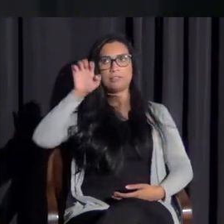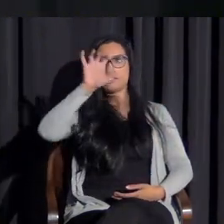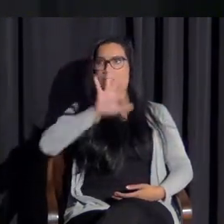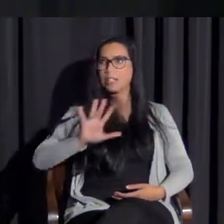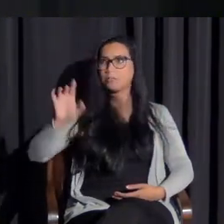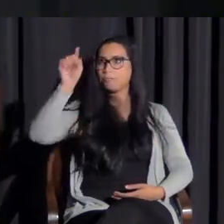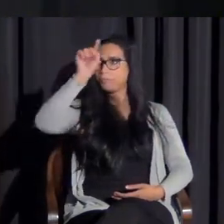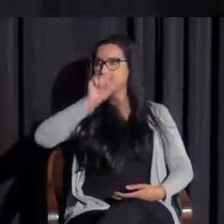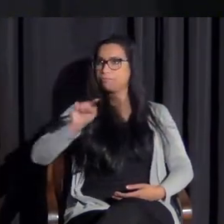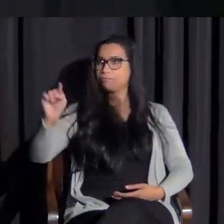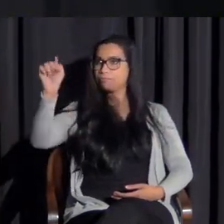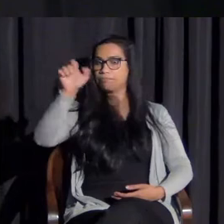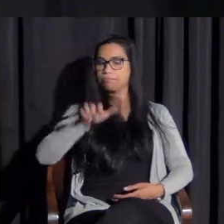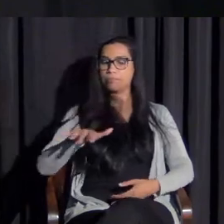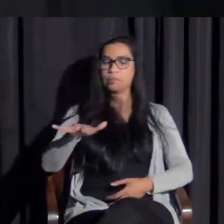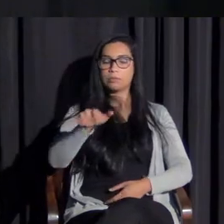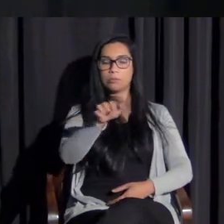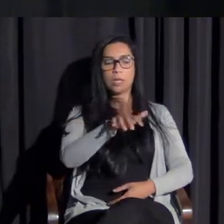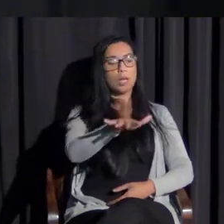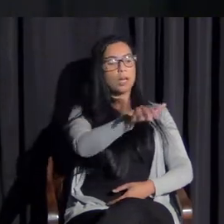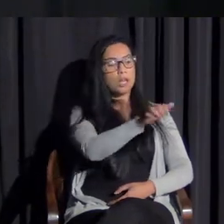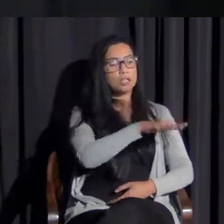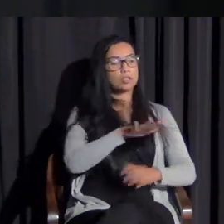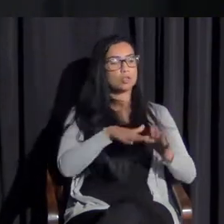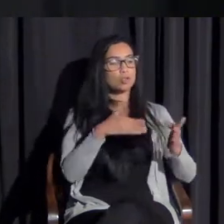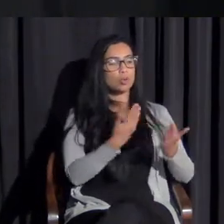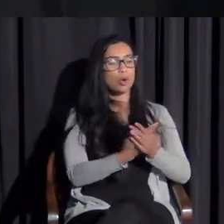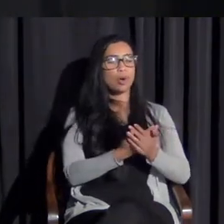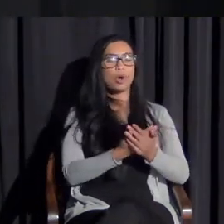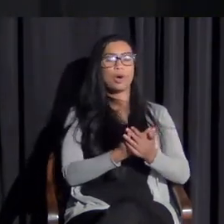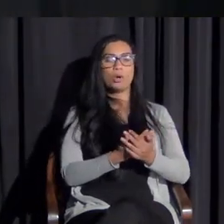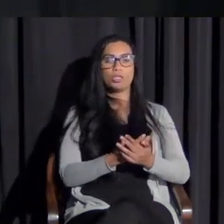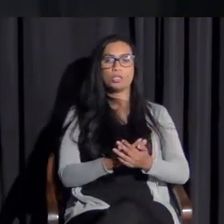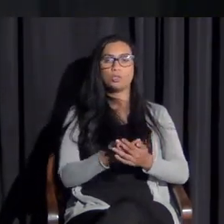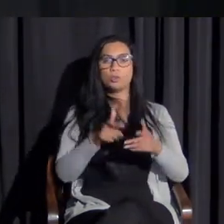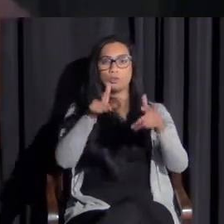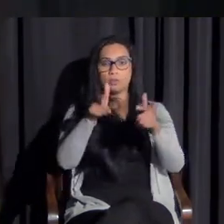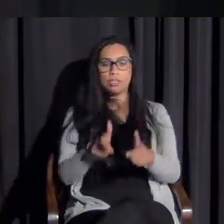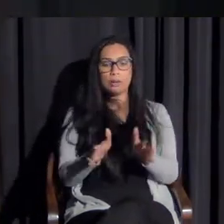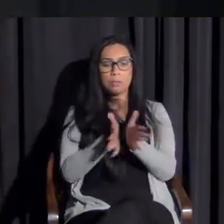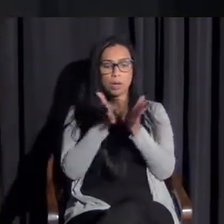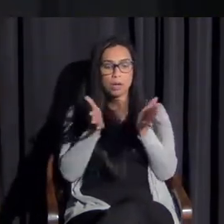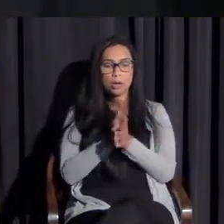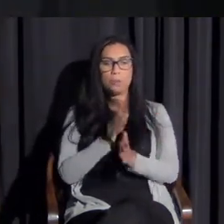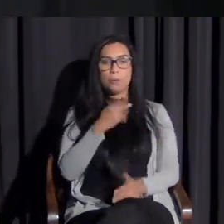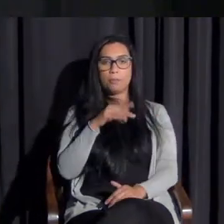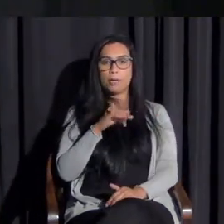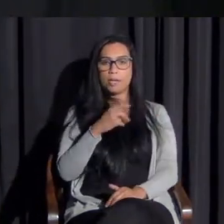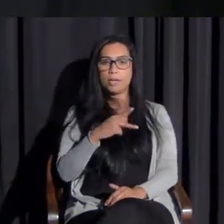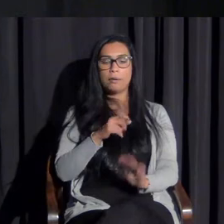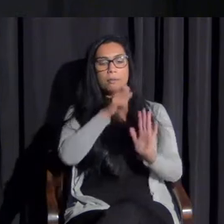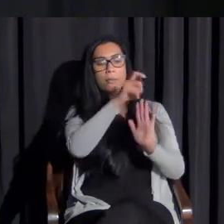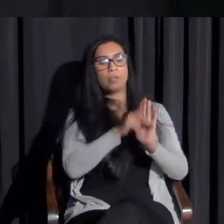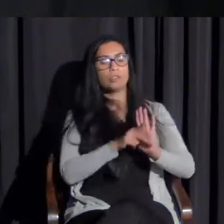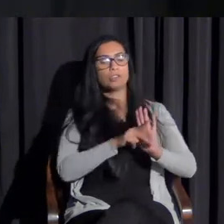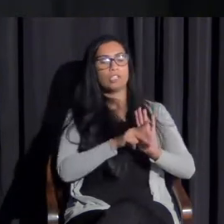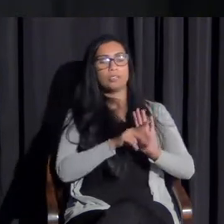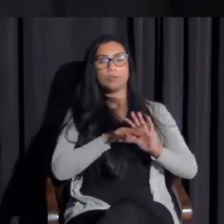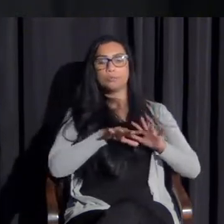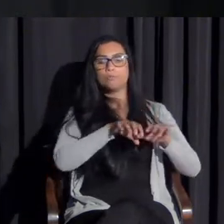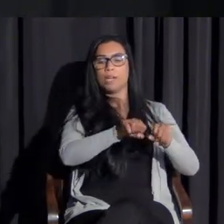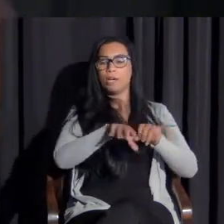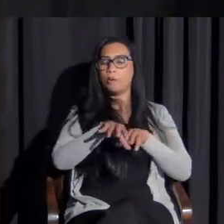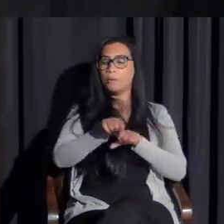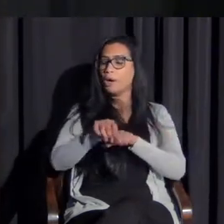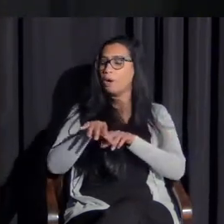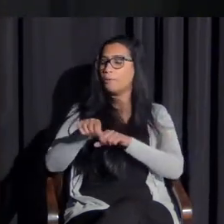O PIA está nas ocupações, o PIA está nas escolas, o PIA está em diversos espaços comunitários, dentro dos territórios, o PIA